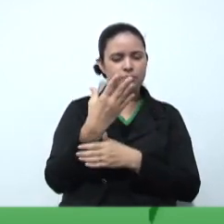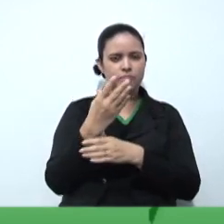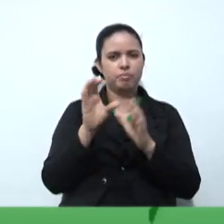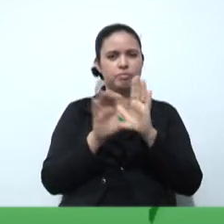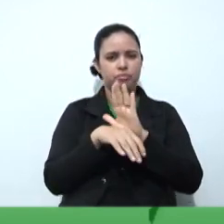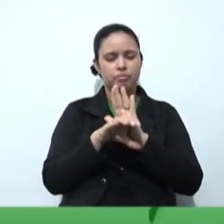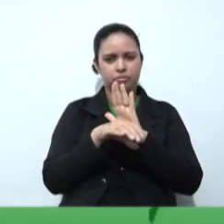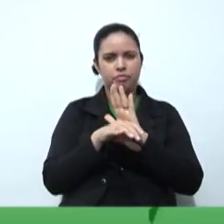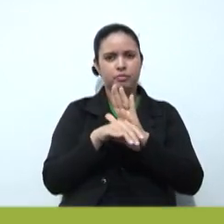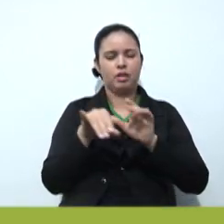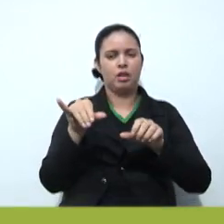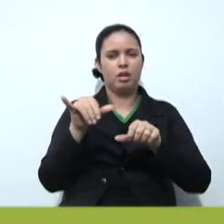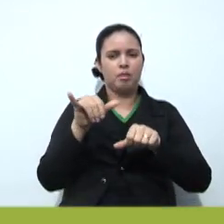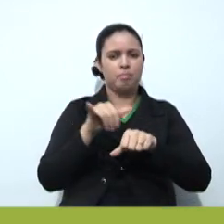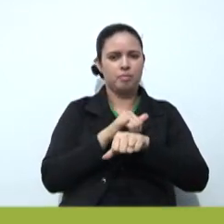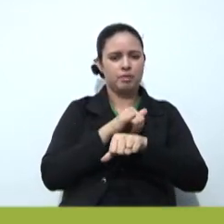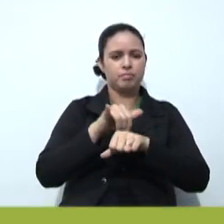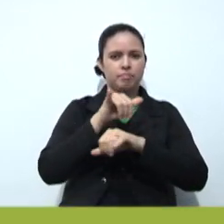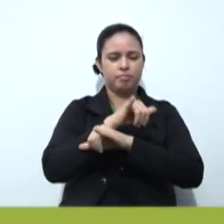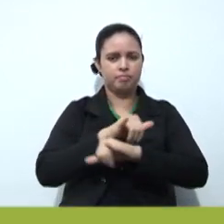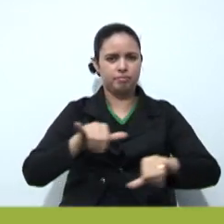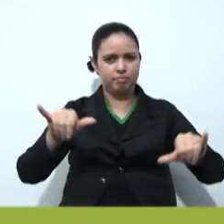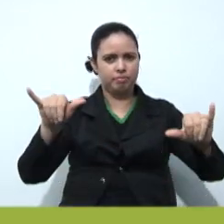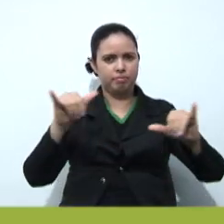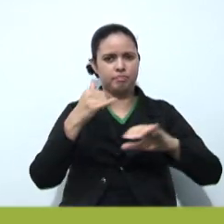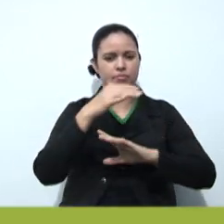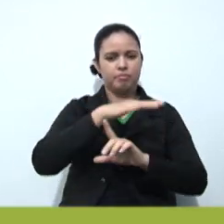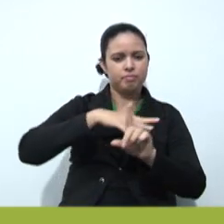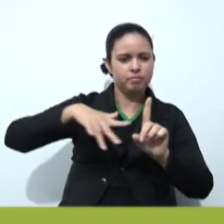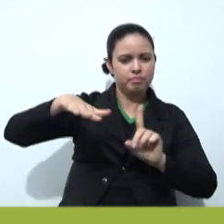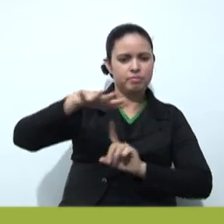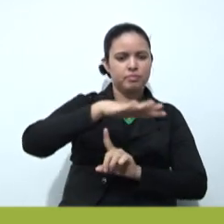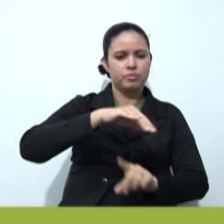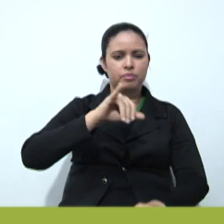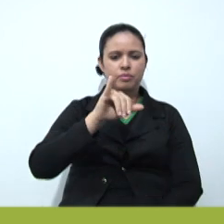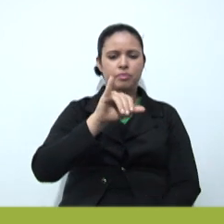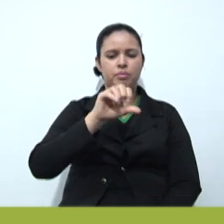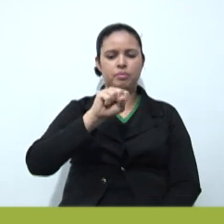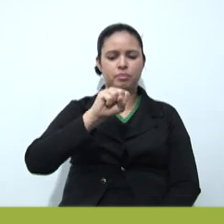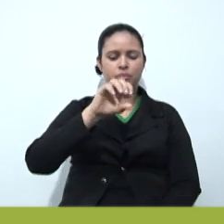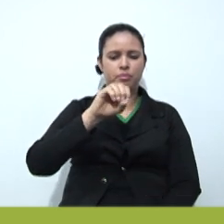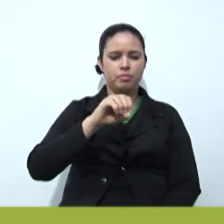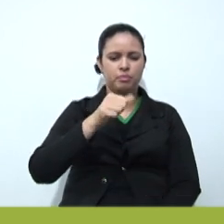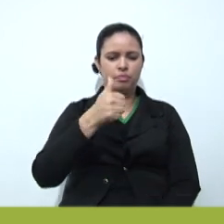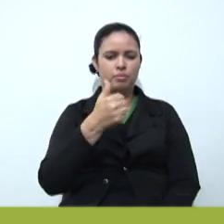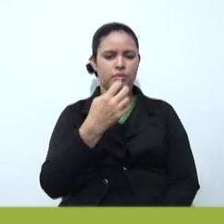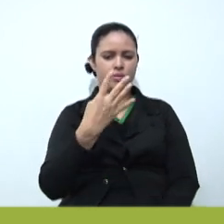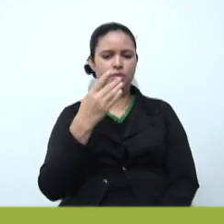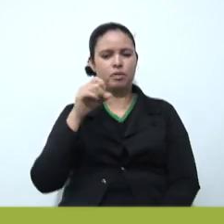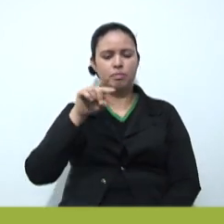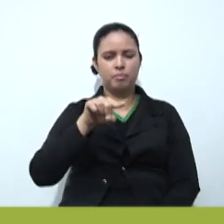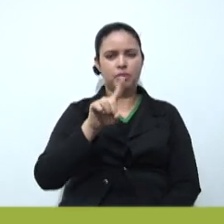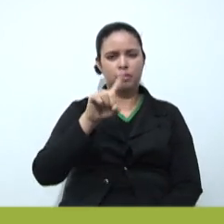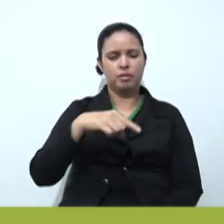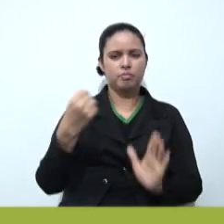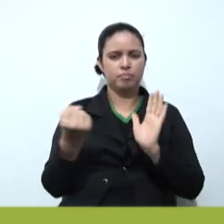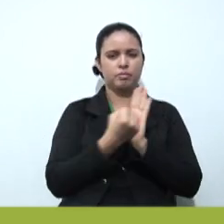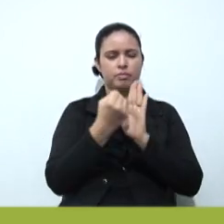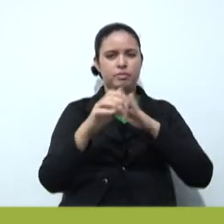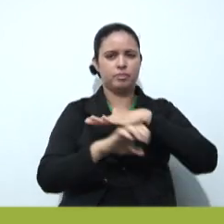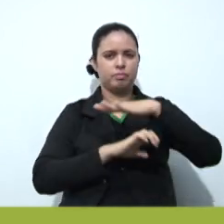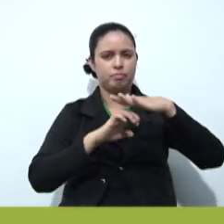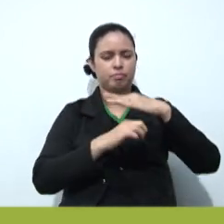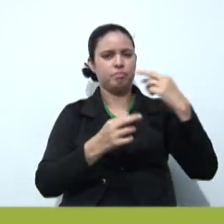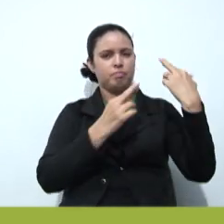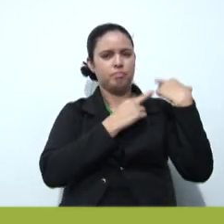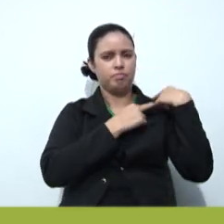de marketing ambiental. Certificados como o ISO 14000 qualificam as empresas que se comprometem com as